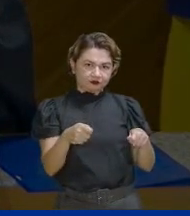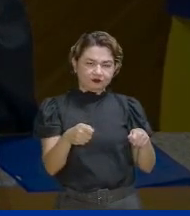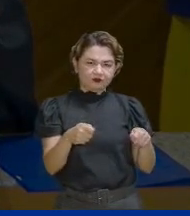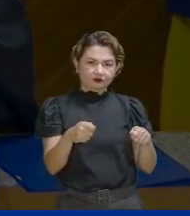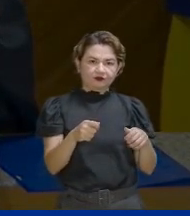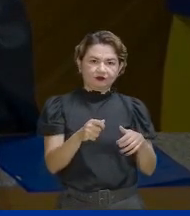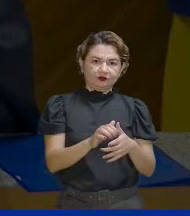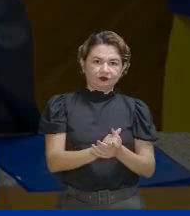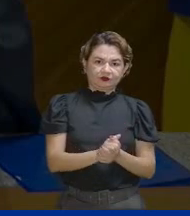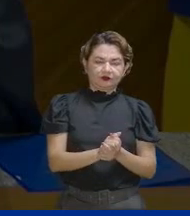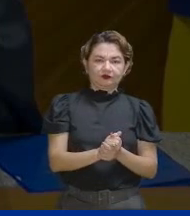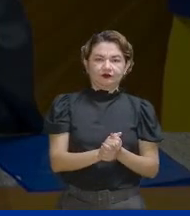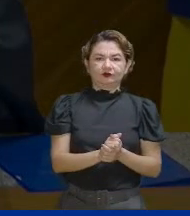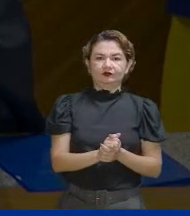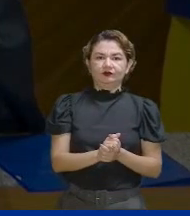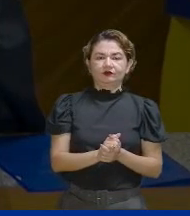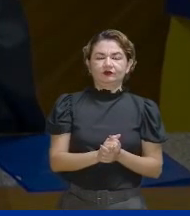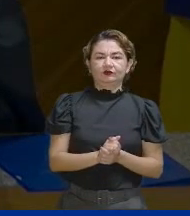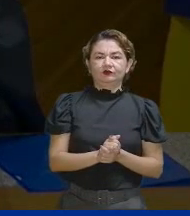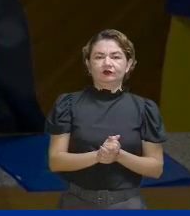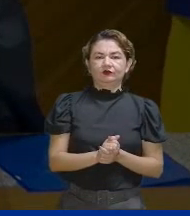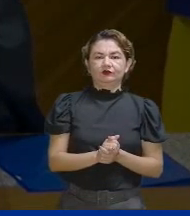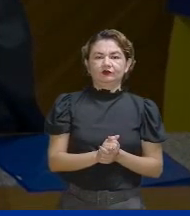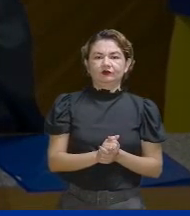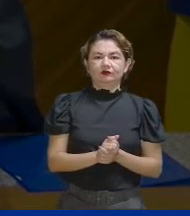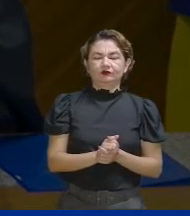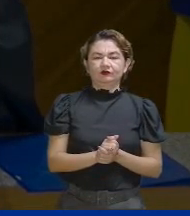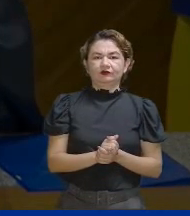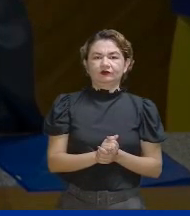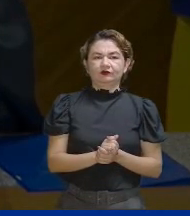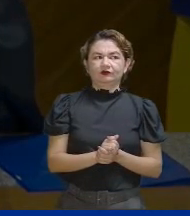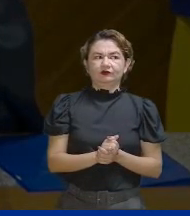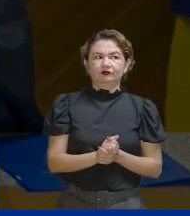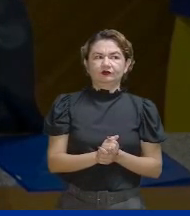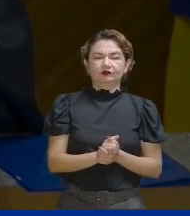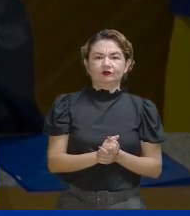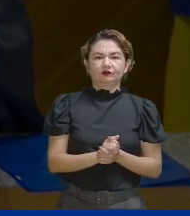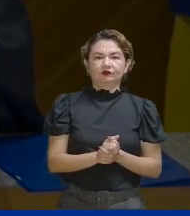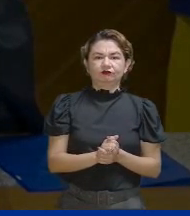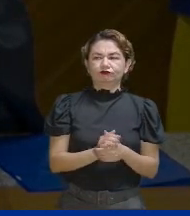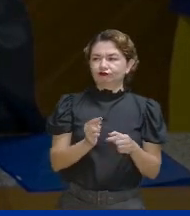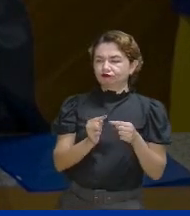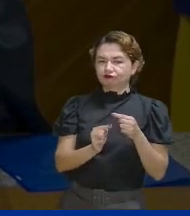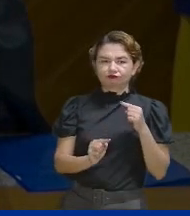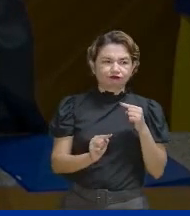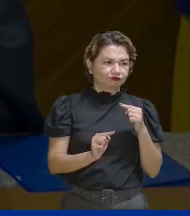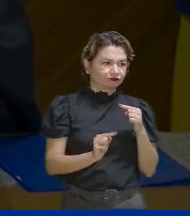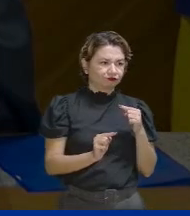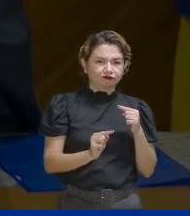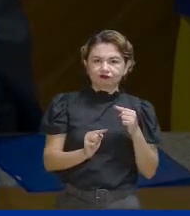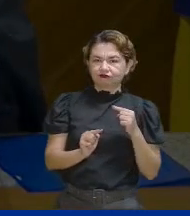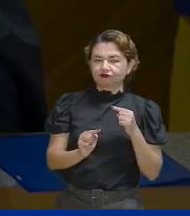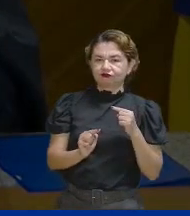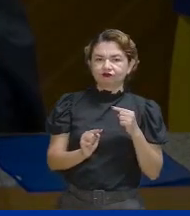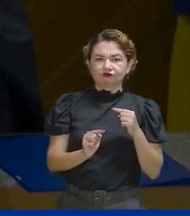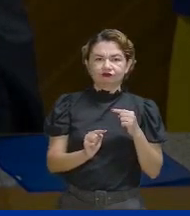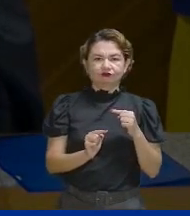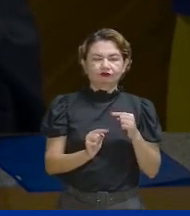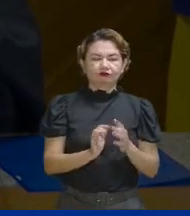parcialmente grisalho, curto. Traz toga preta na tela, cantilha superior, logo do TREP, cantilha inferior, janela de libras com